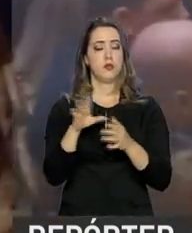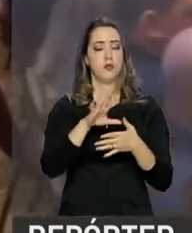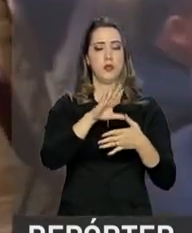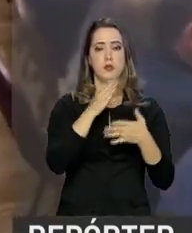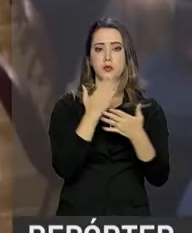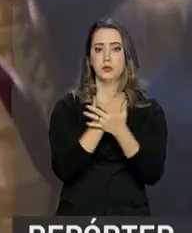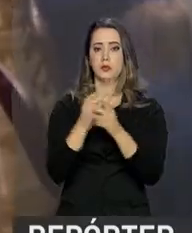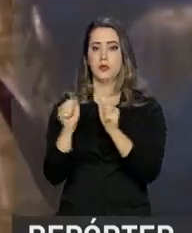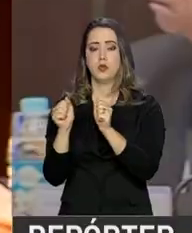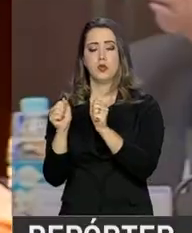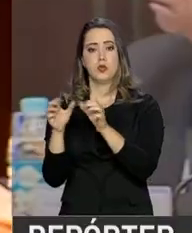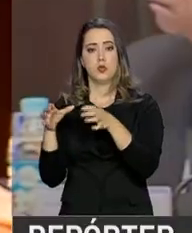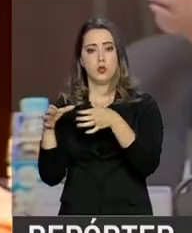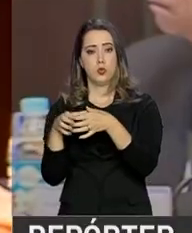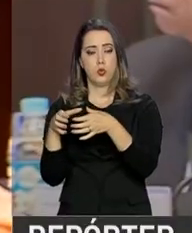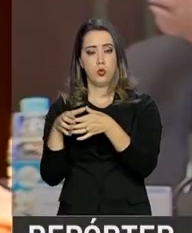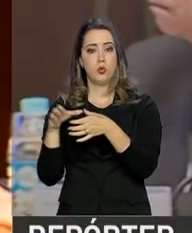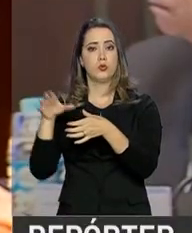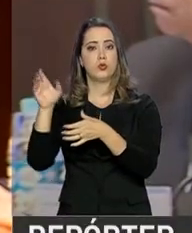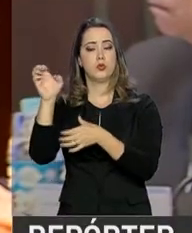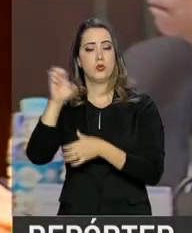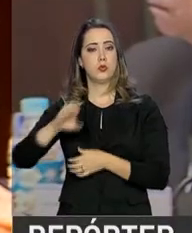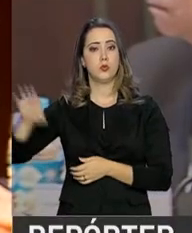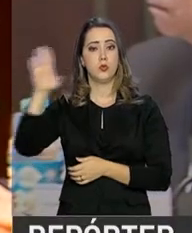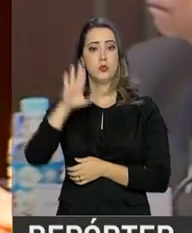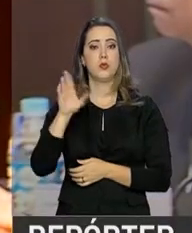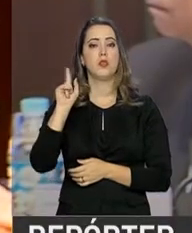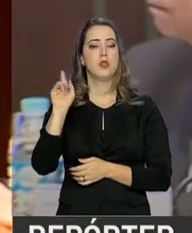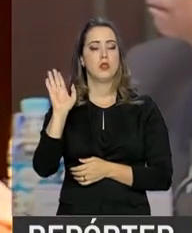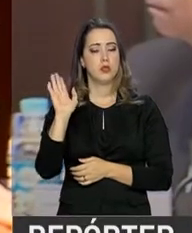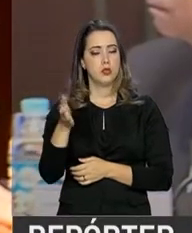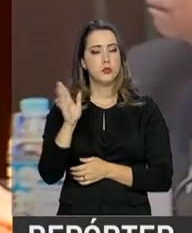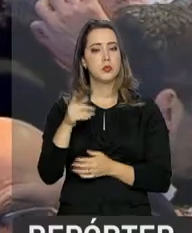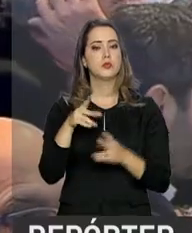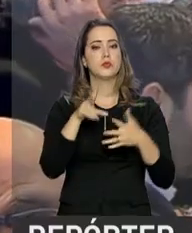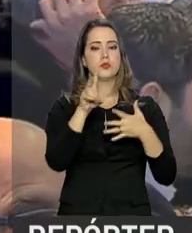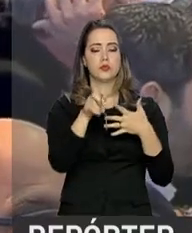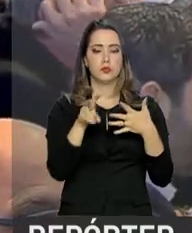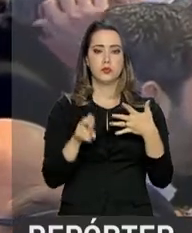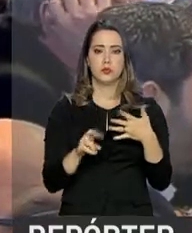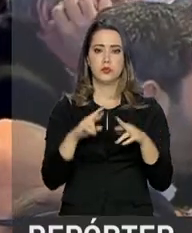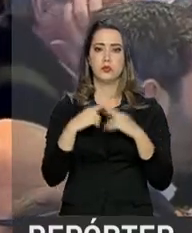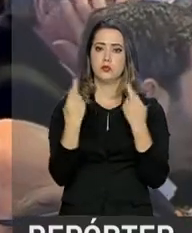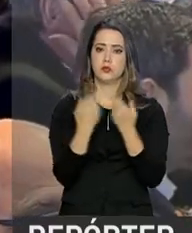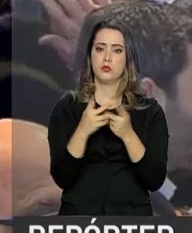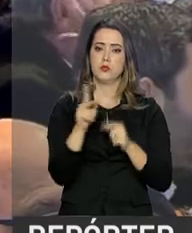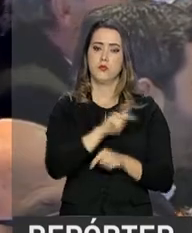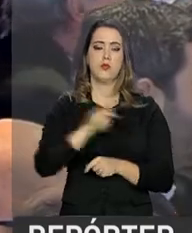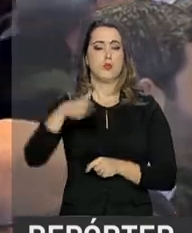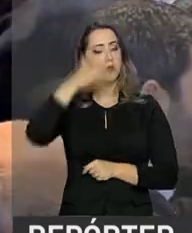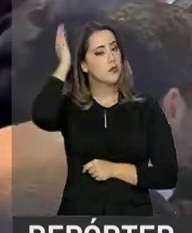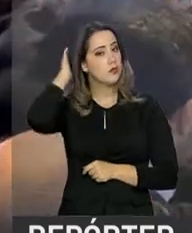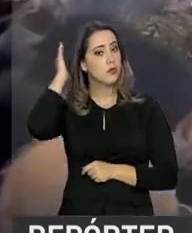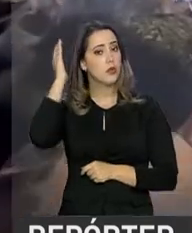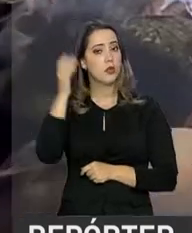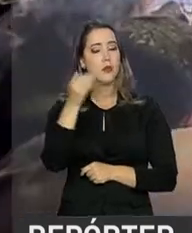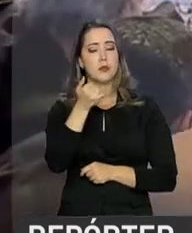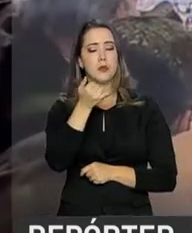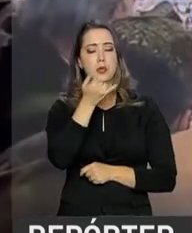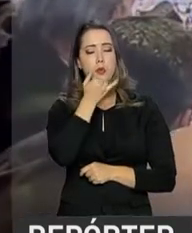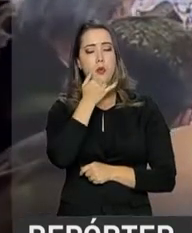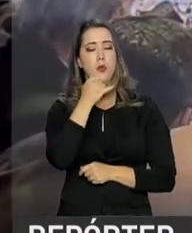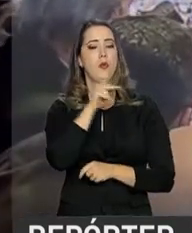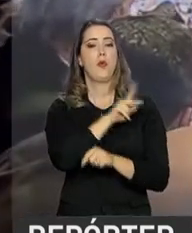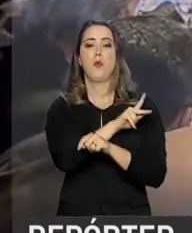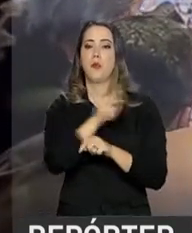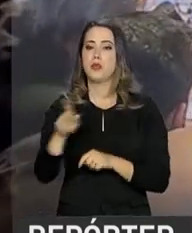em negociação há quase 20 anos também foi assunto da reunião o presidente uruguaio tabaré vázquez criticou a demora